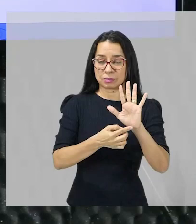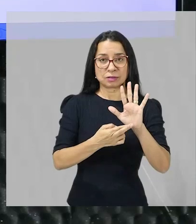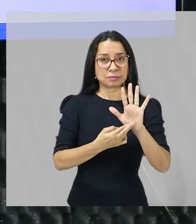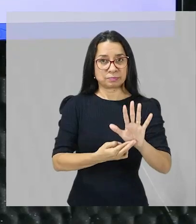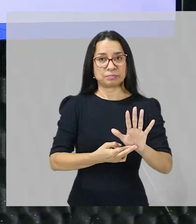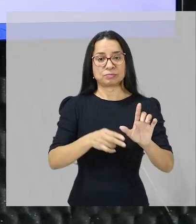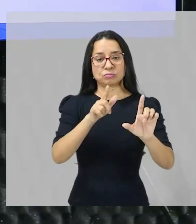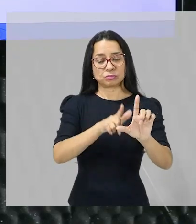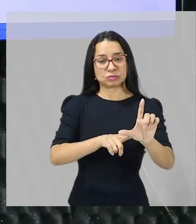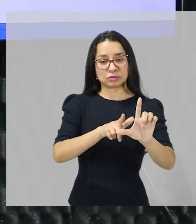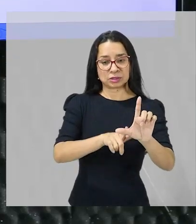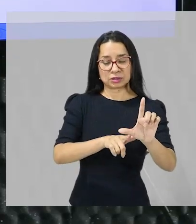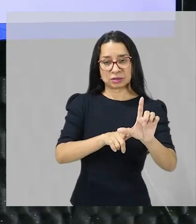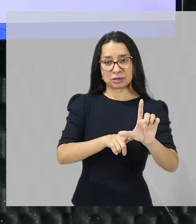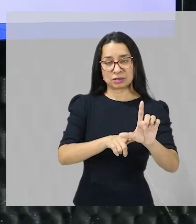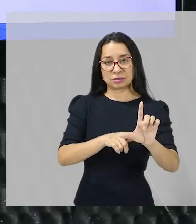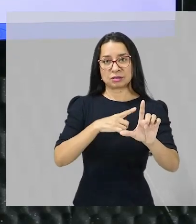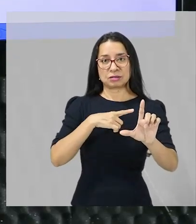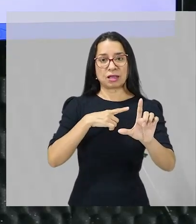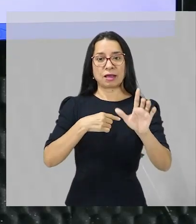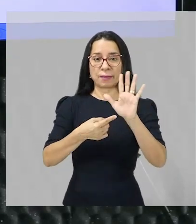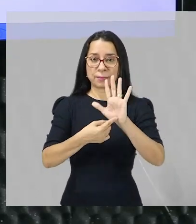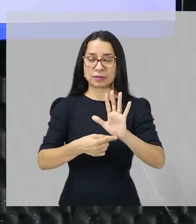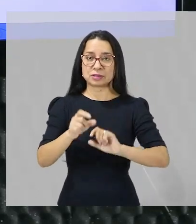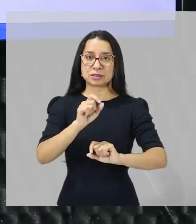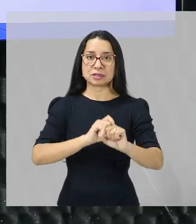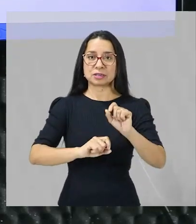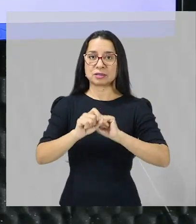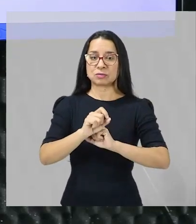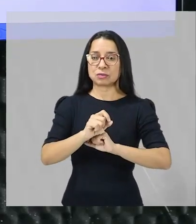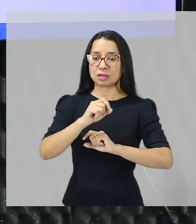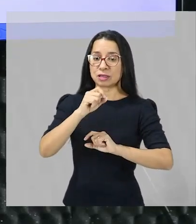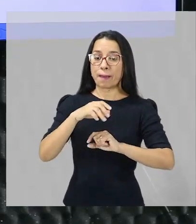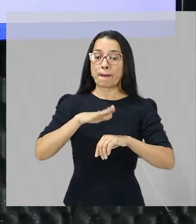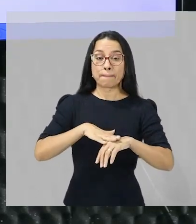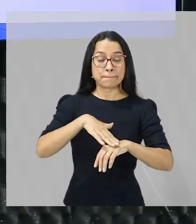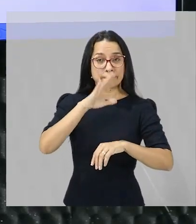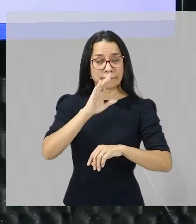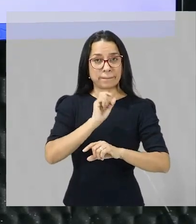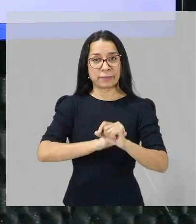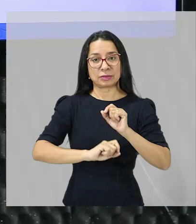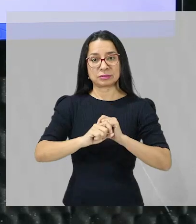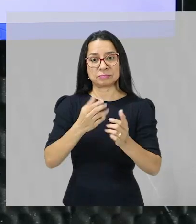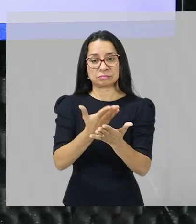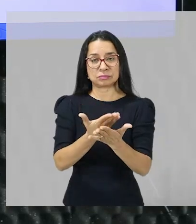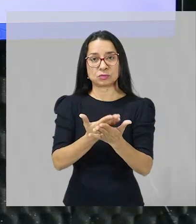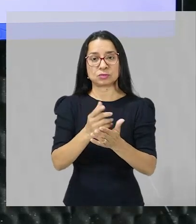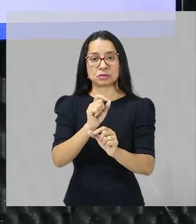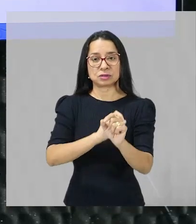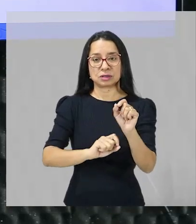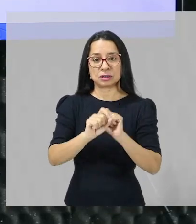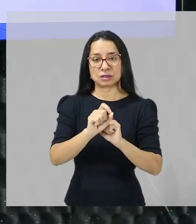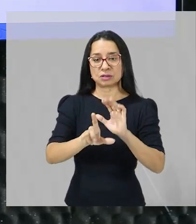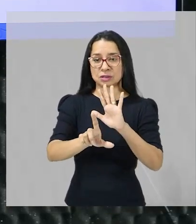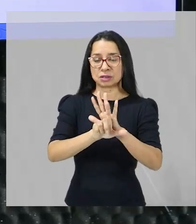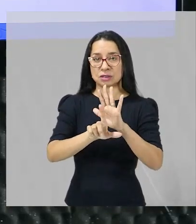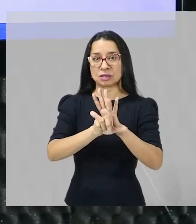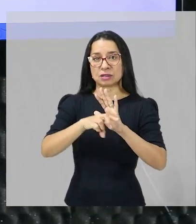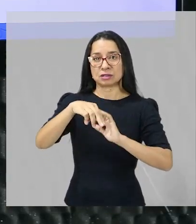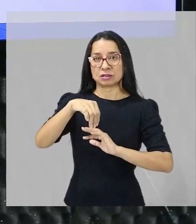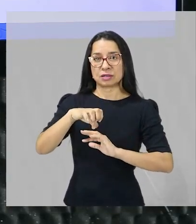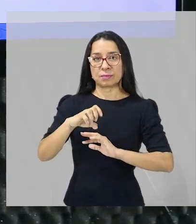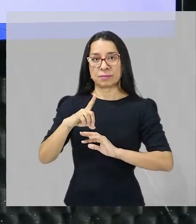determinado momento, ele apresenta o que a gente chama de dominância, né? A gente estuda muito isso nas leis de Mendel, né?